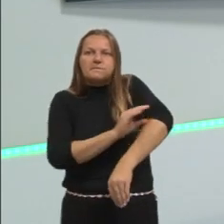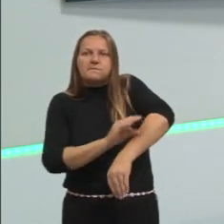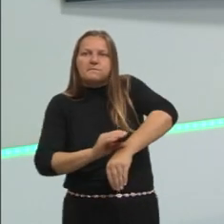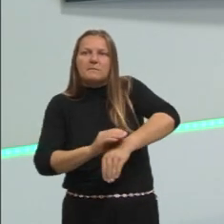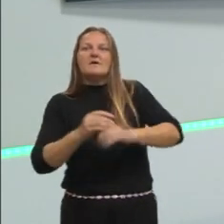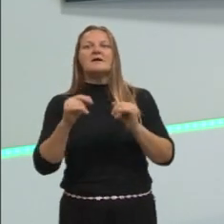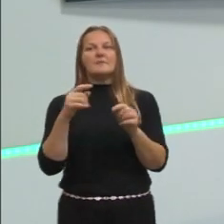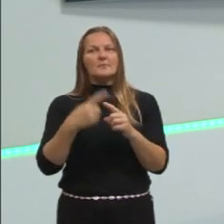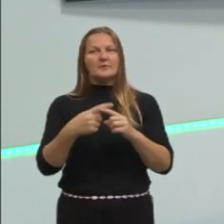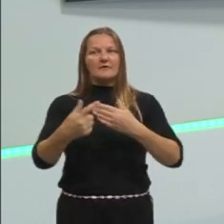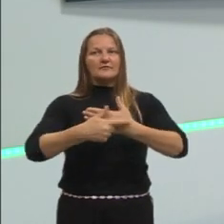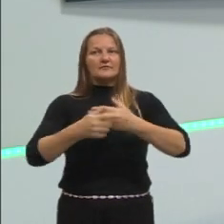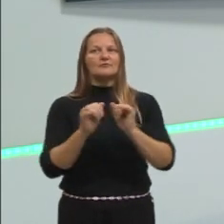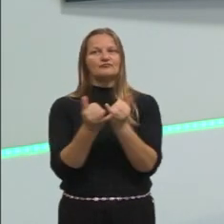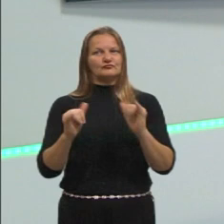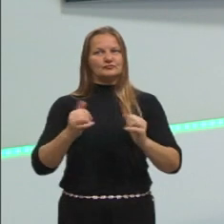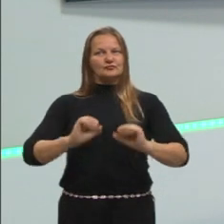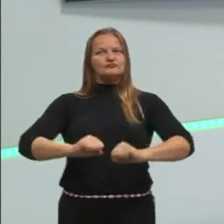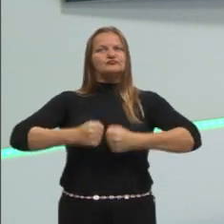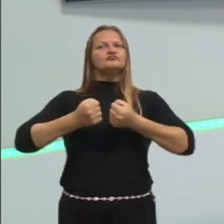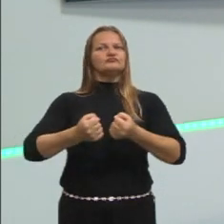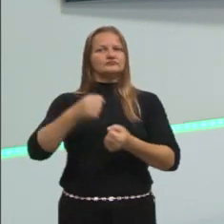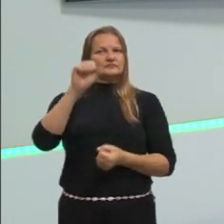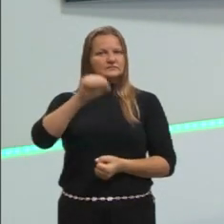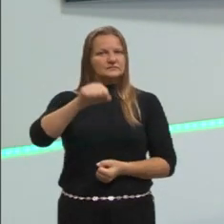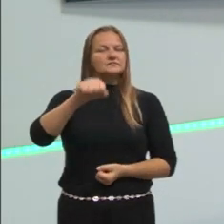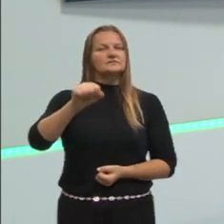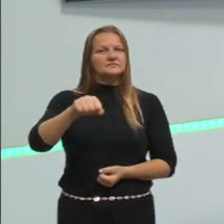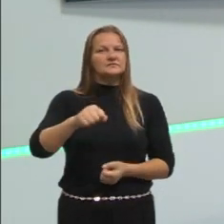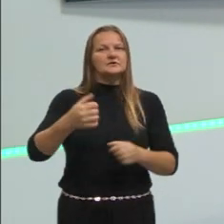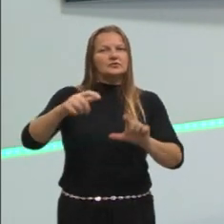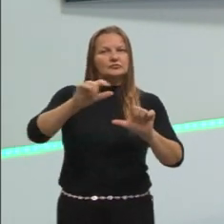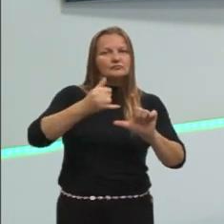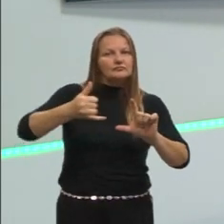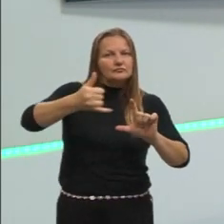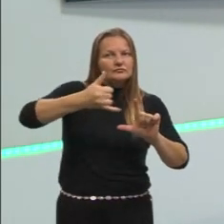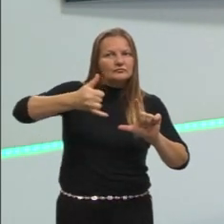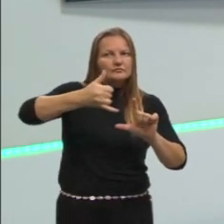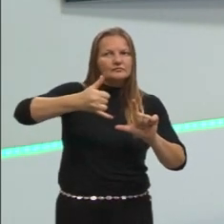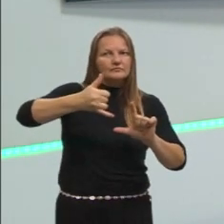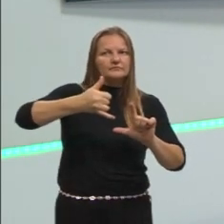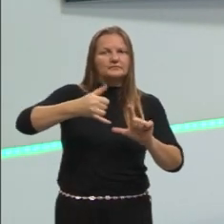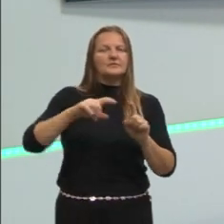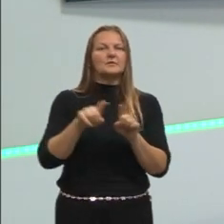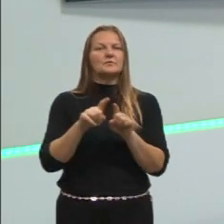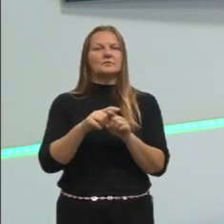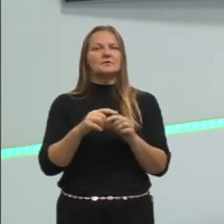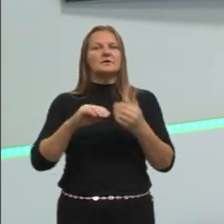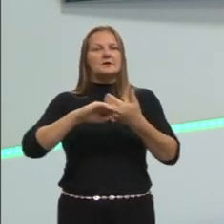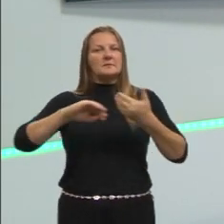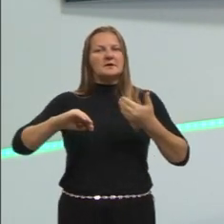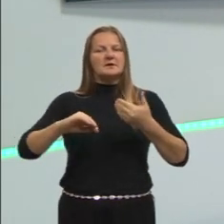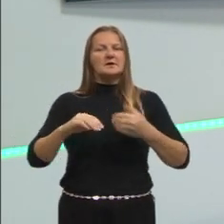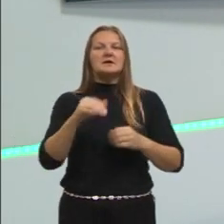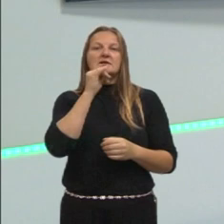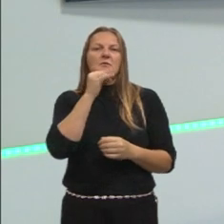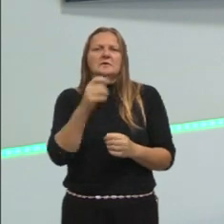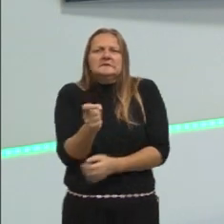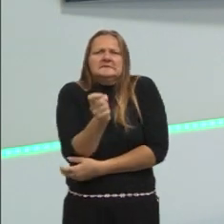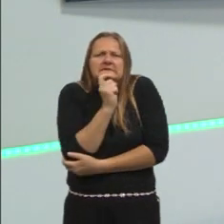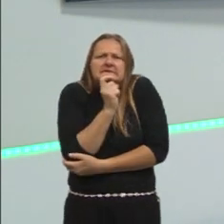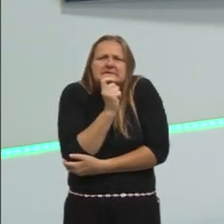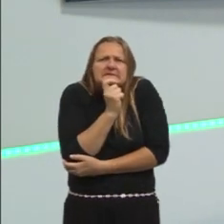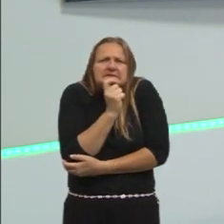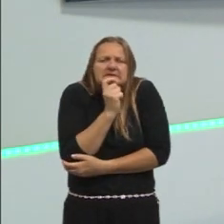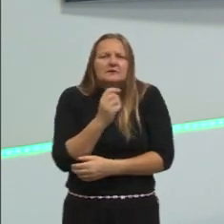é uma brincadeira mas baseada no conhecimento dos lipídios e também quando a questão do isolante térmico né que é um casaquinho natural